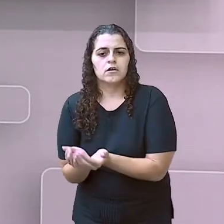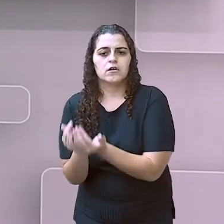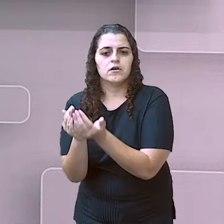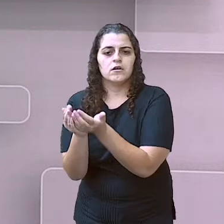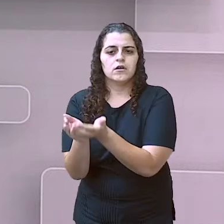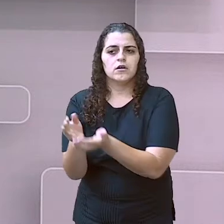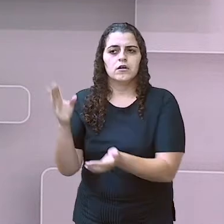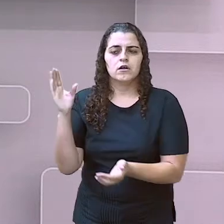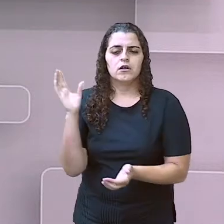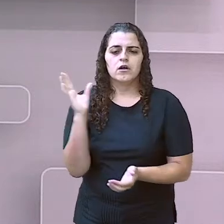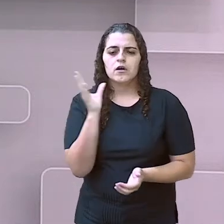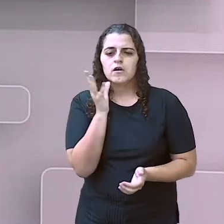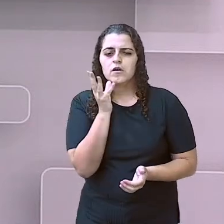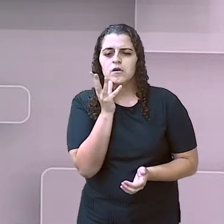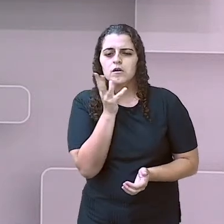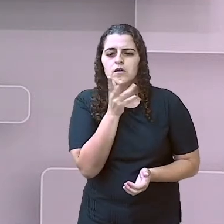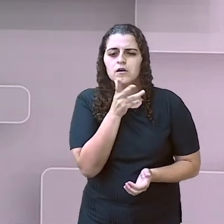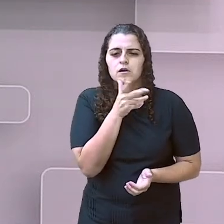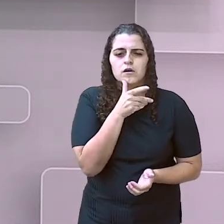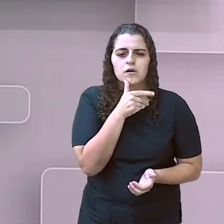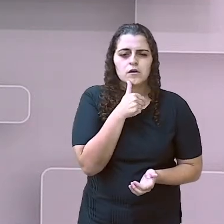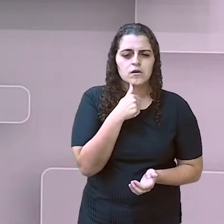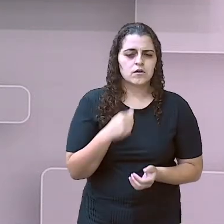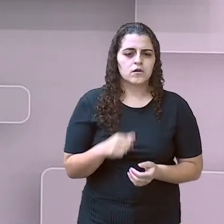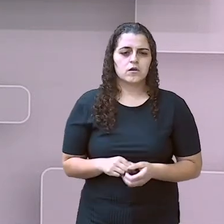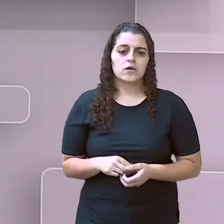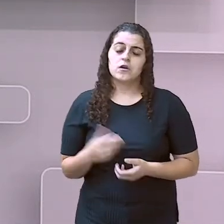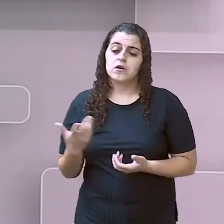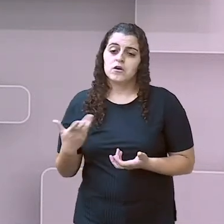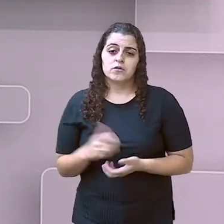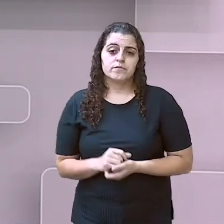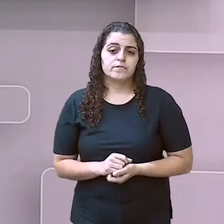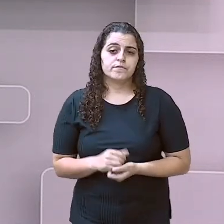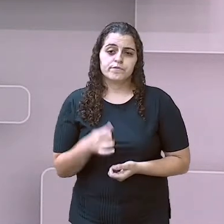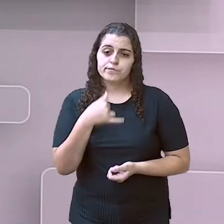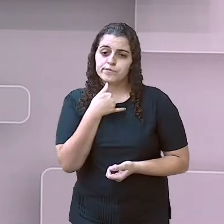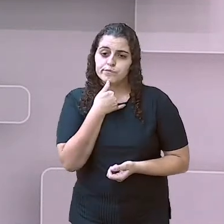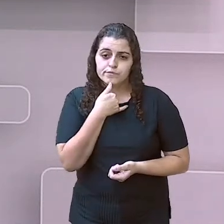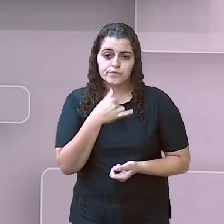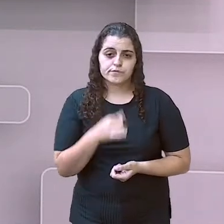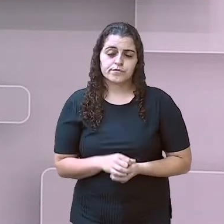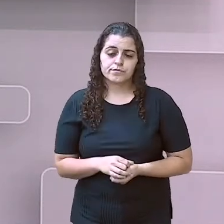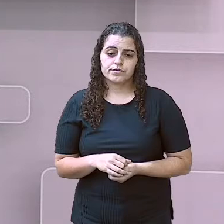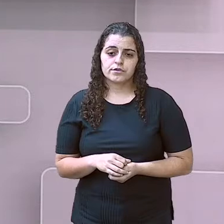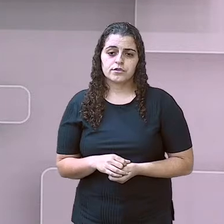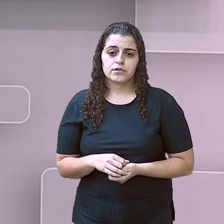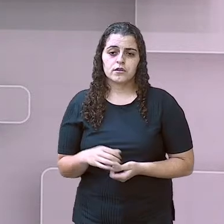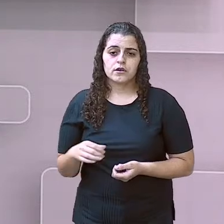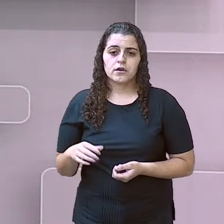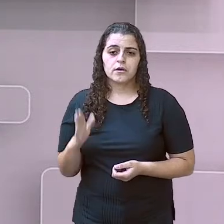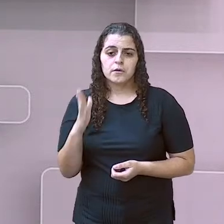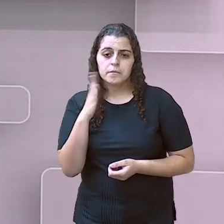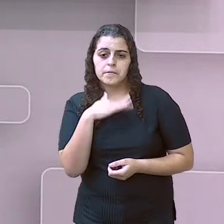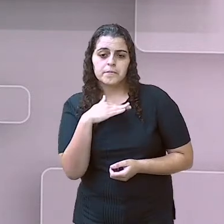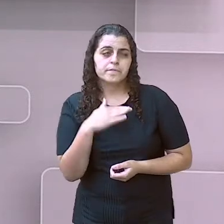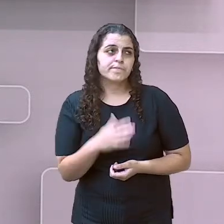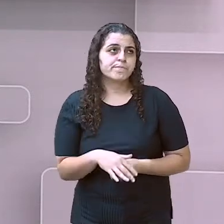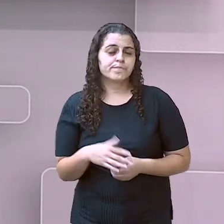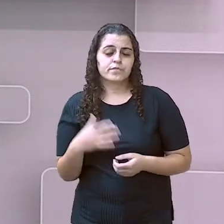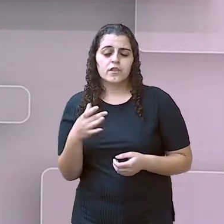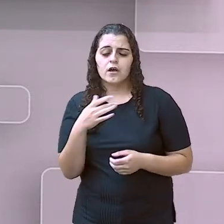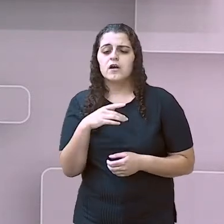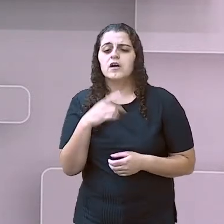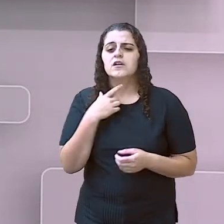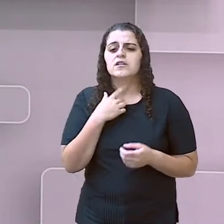longa e eles eram tratados, infelizmente, de uma maneira ruim. Então ali eles tinham